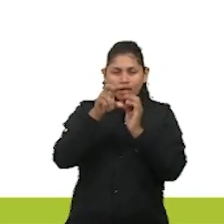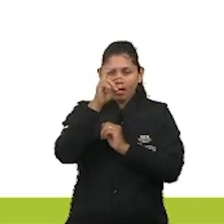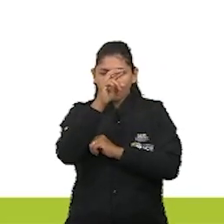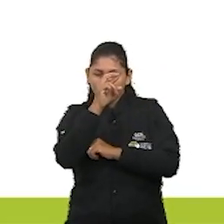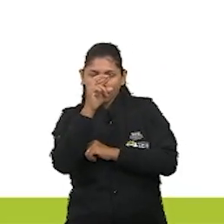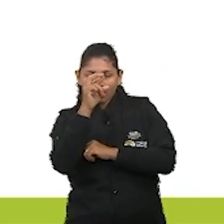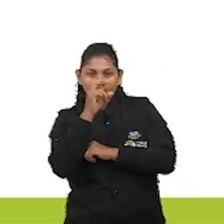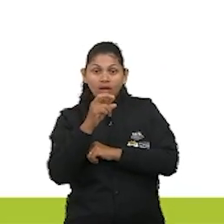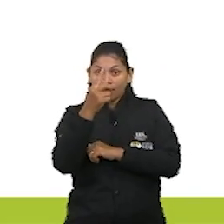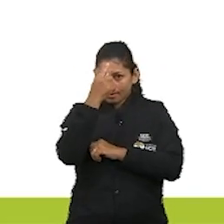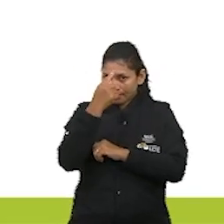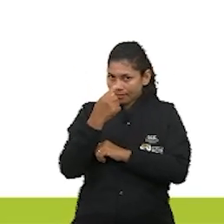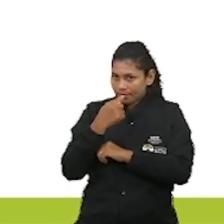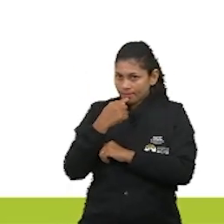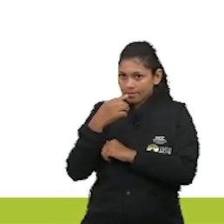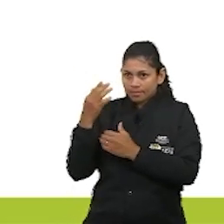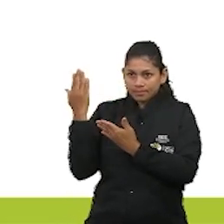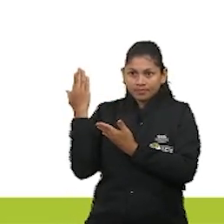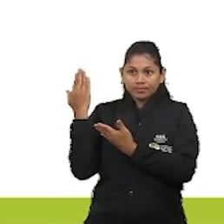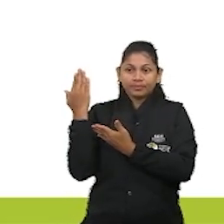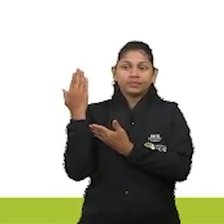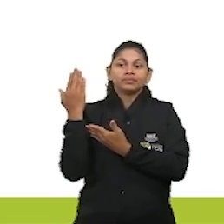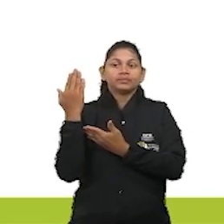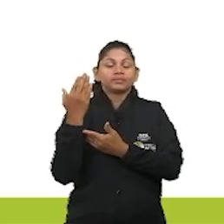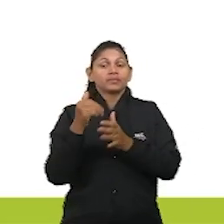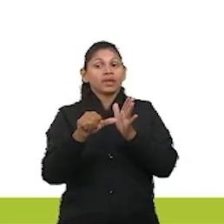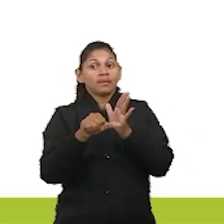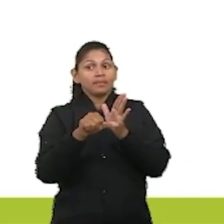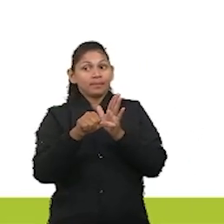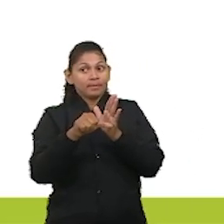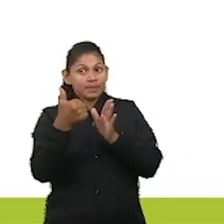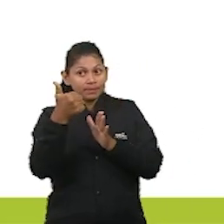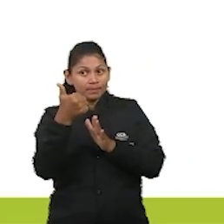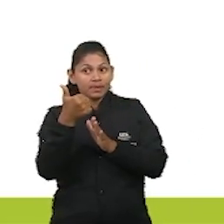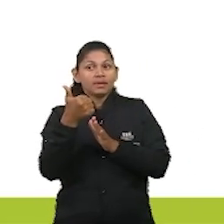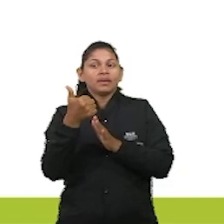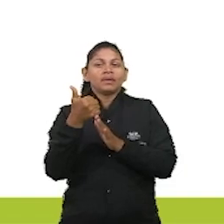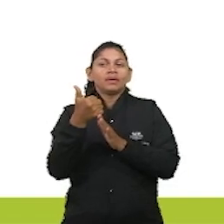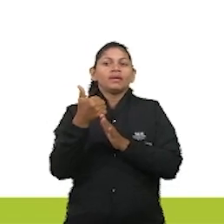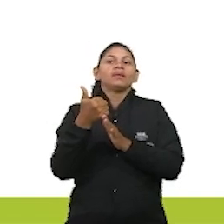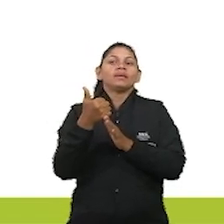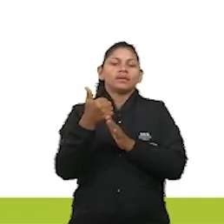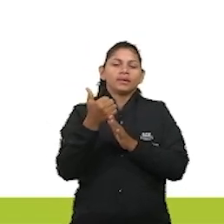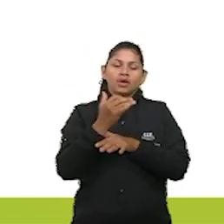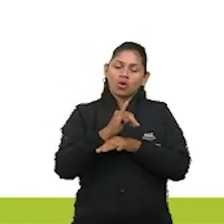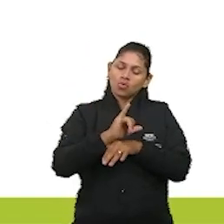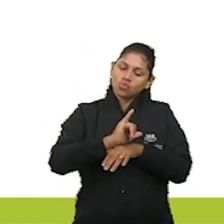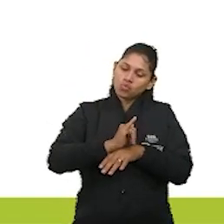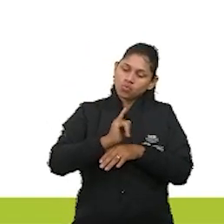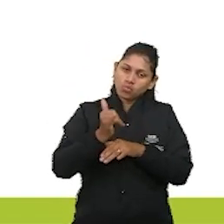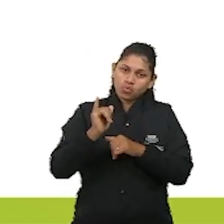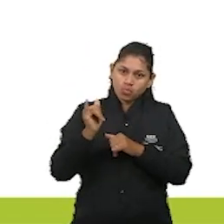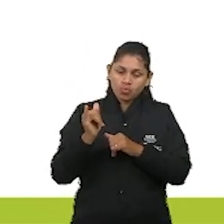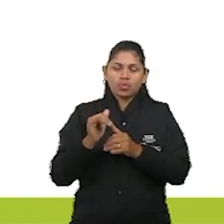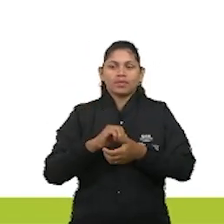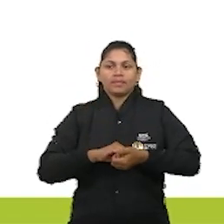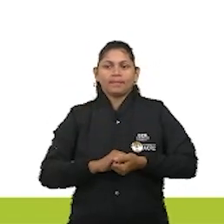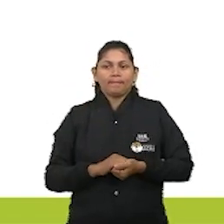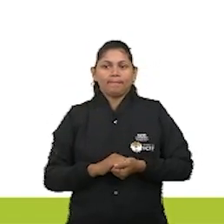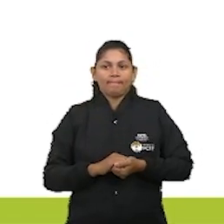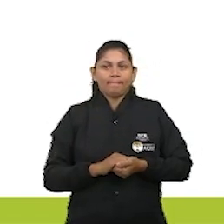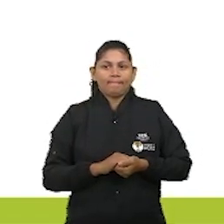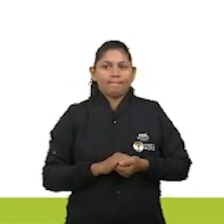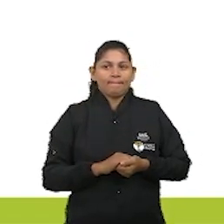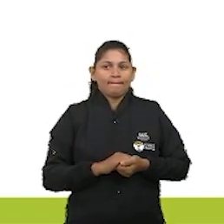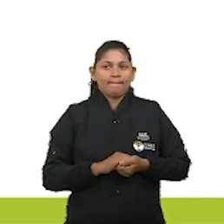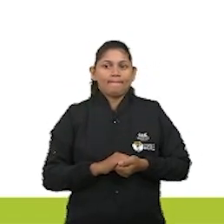ladinho. Primeiro tá ali saindo a nossa corrente elétrica, né? Da nossa fonte, ali, da nossa